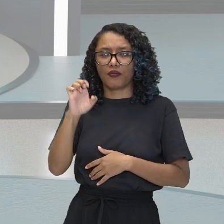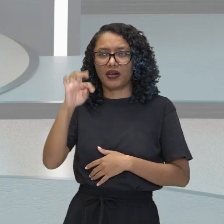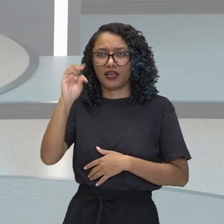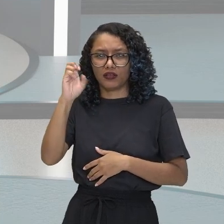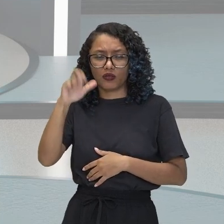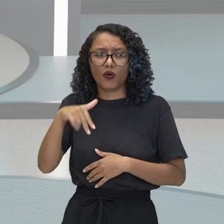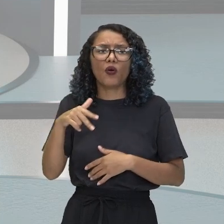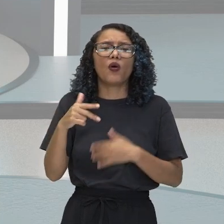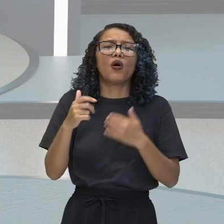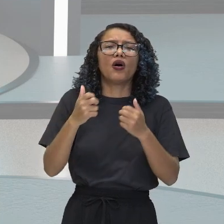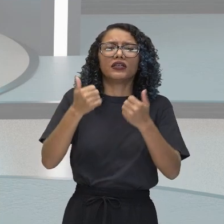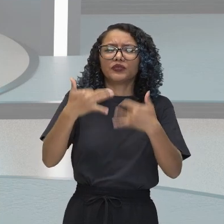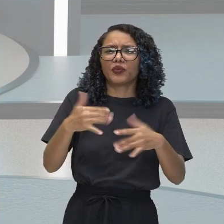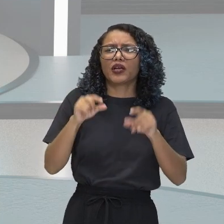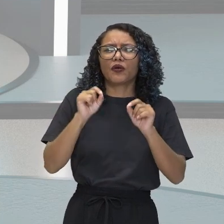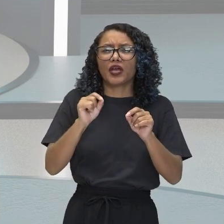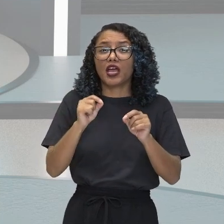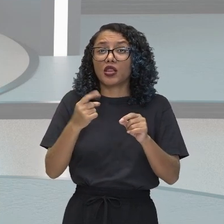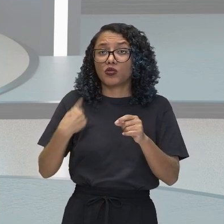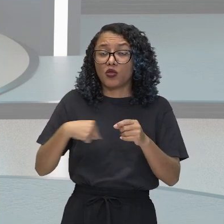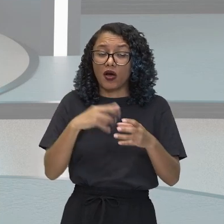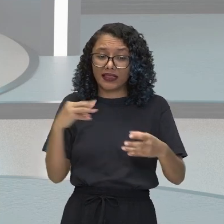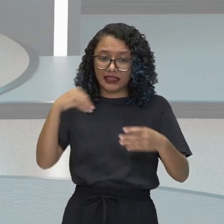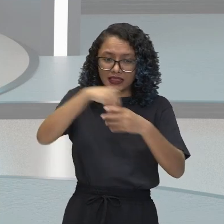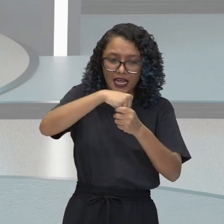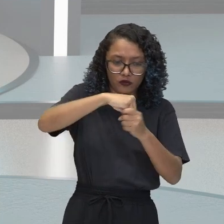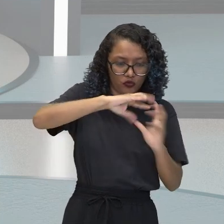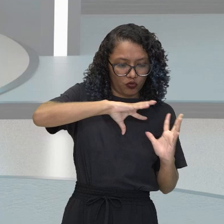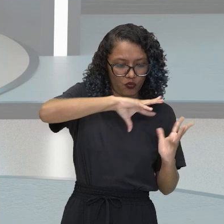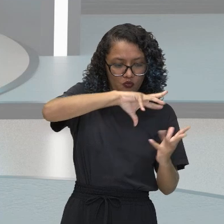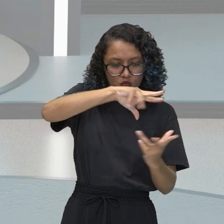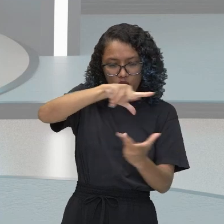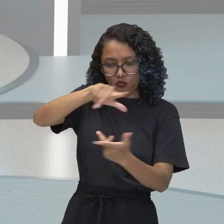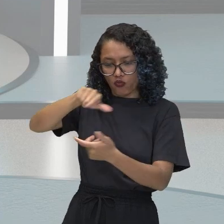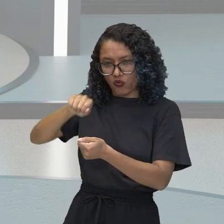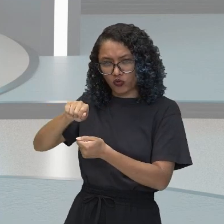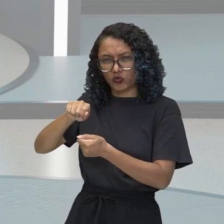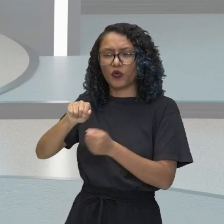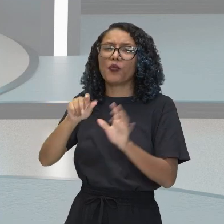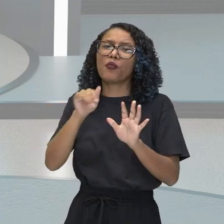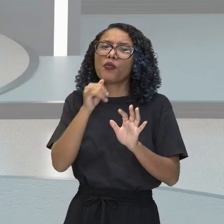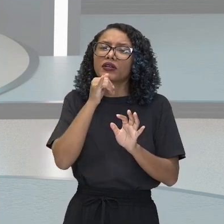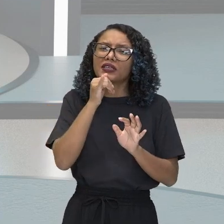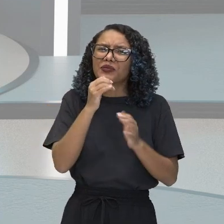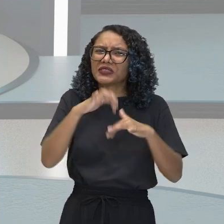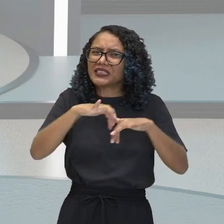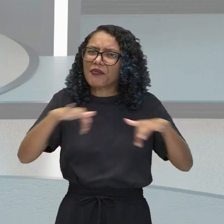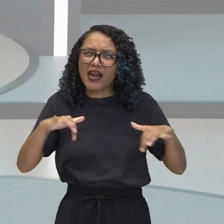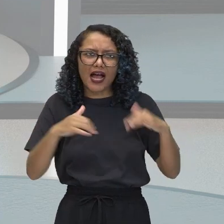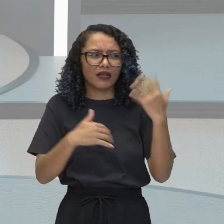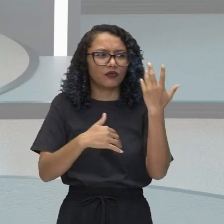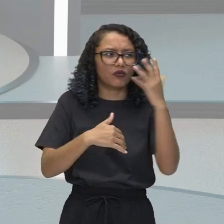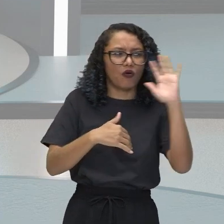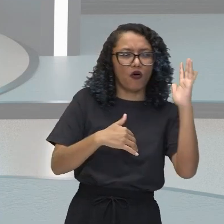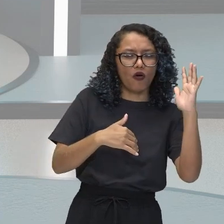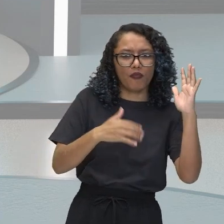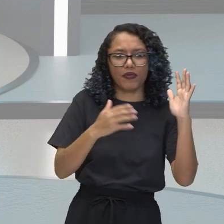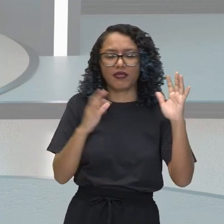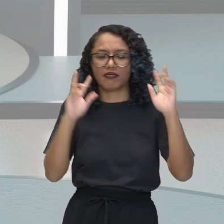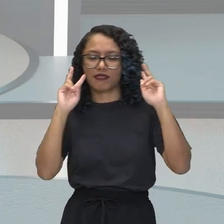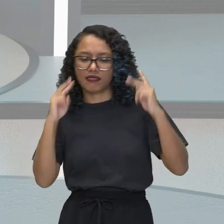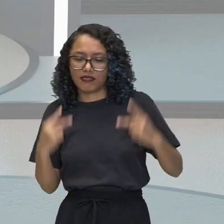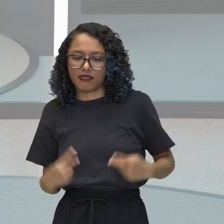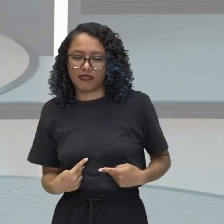universo. Não somos algo separado, o homem e a natureza. Não, é tudo